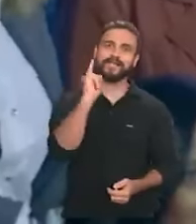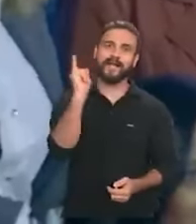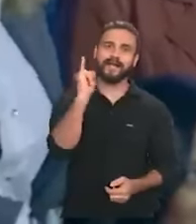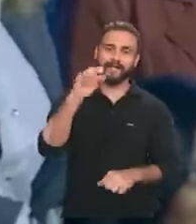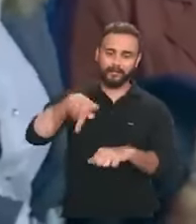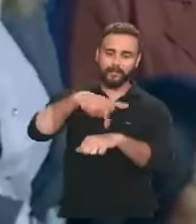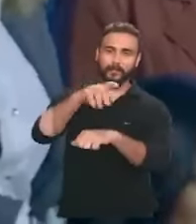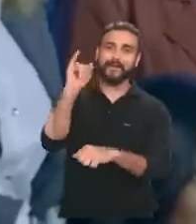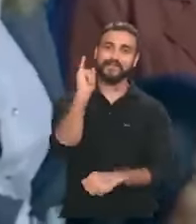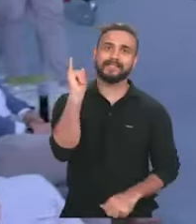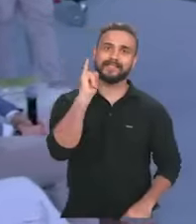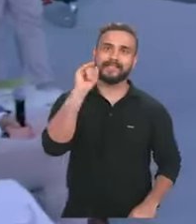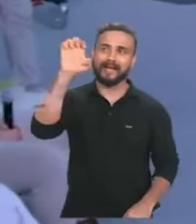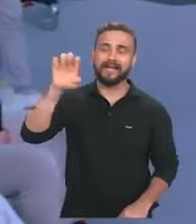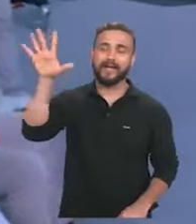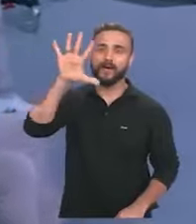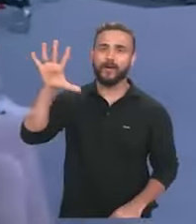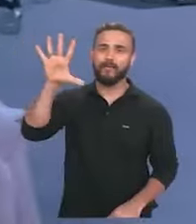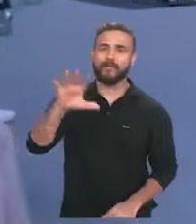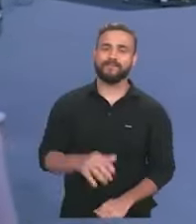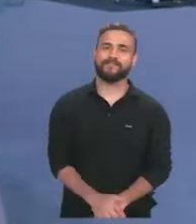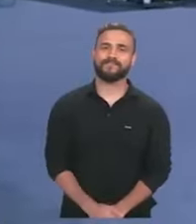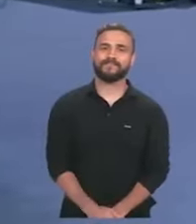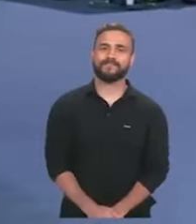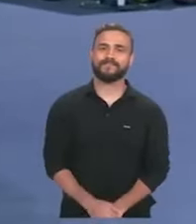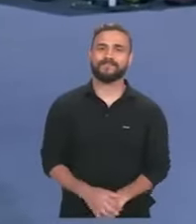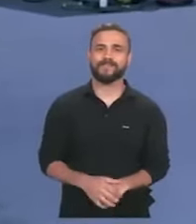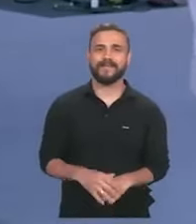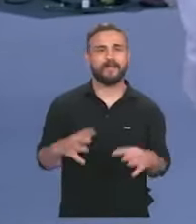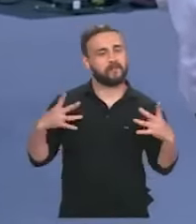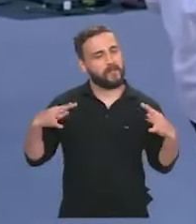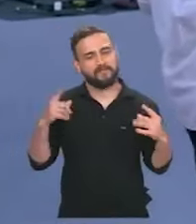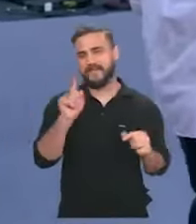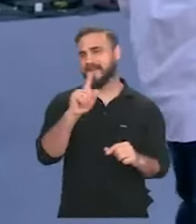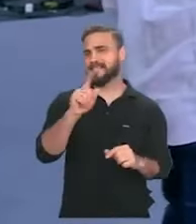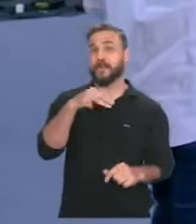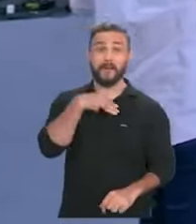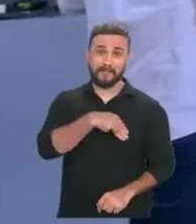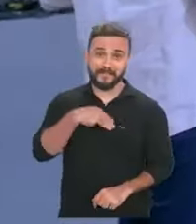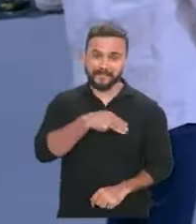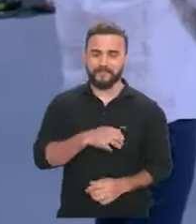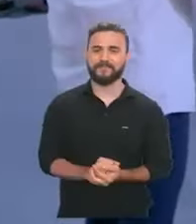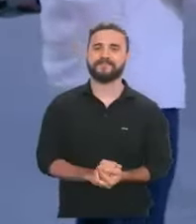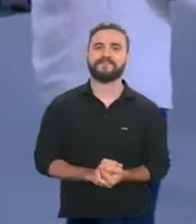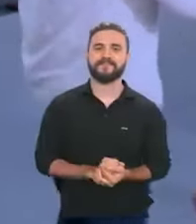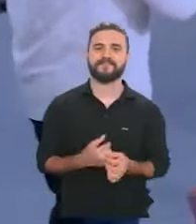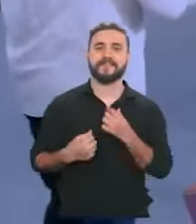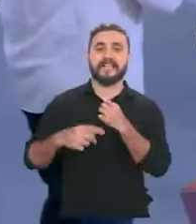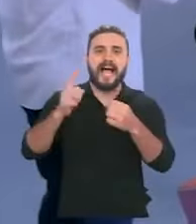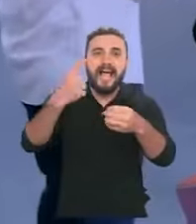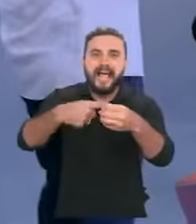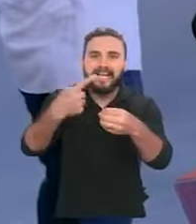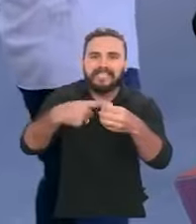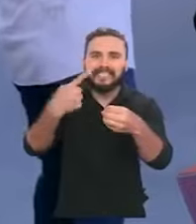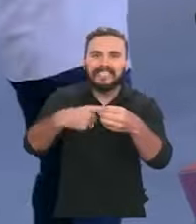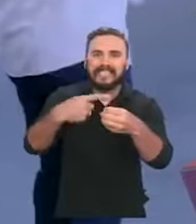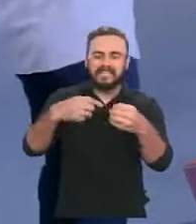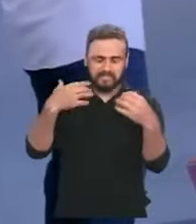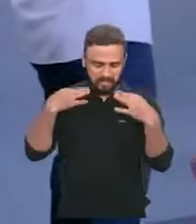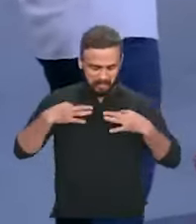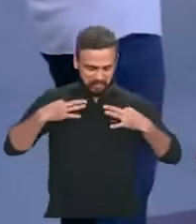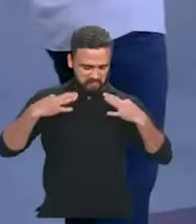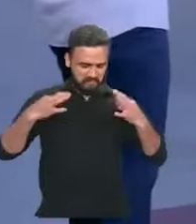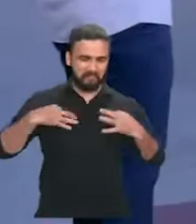missão onde a gente tira férias é a capital da moda muitas pessoas vão ver os monumentos né os as